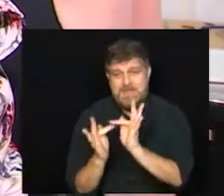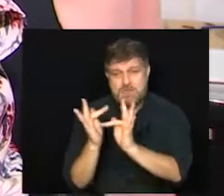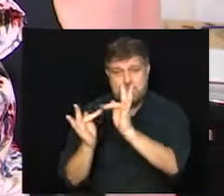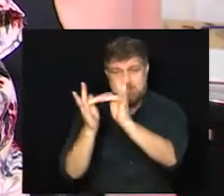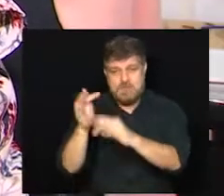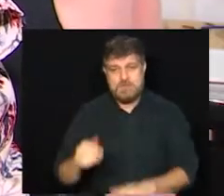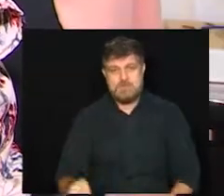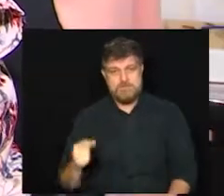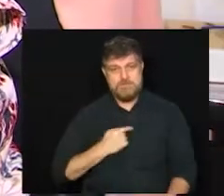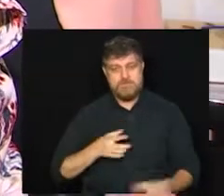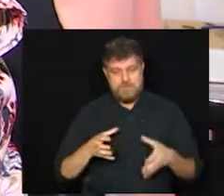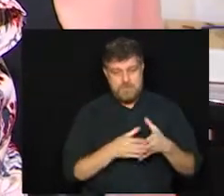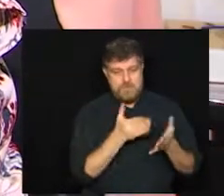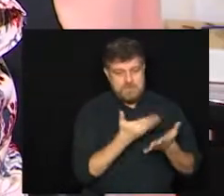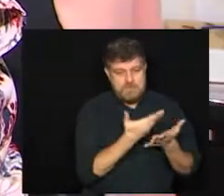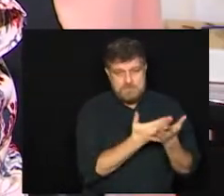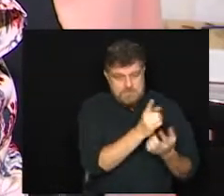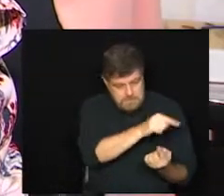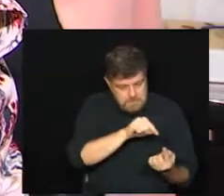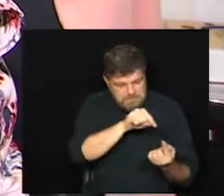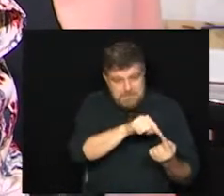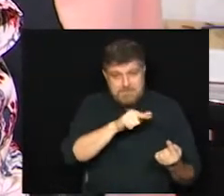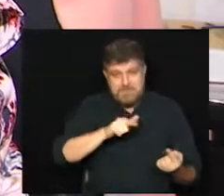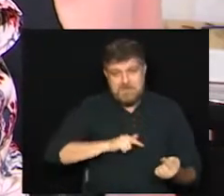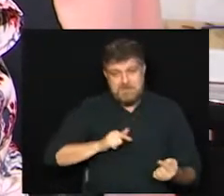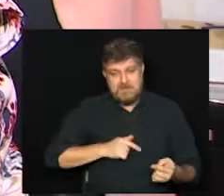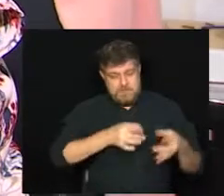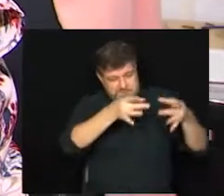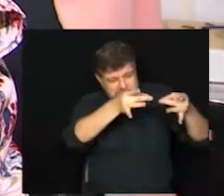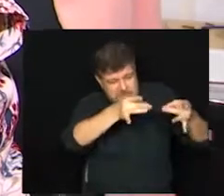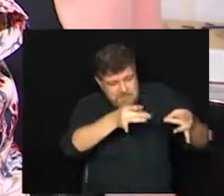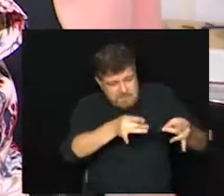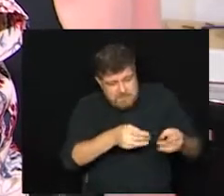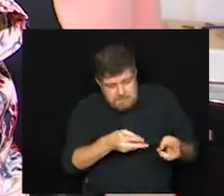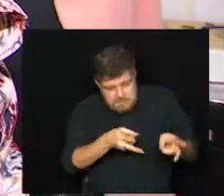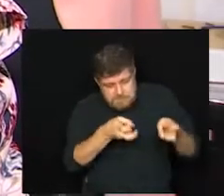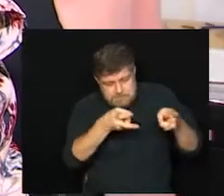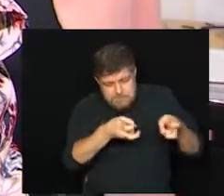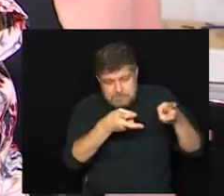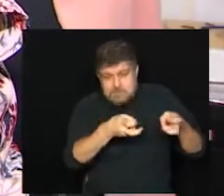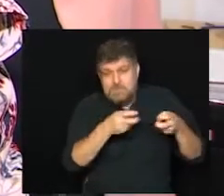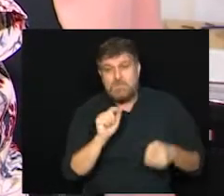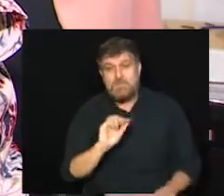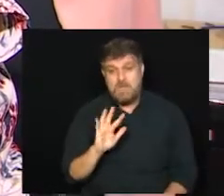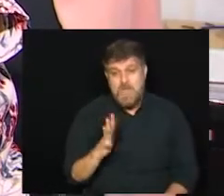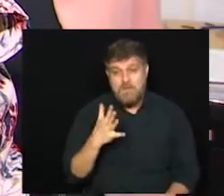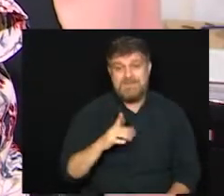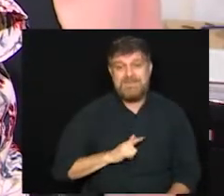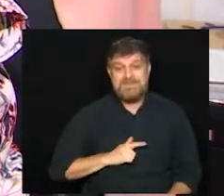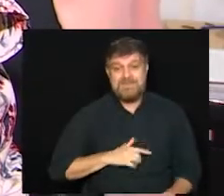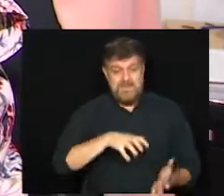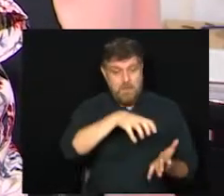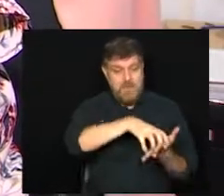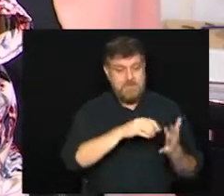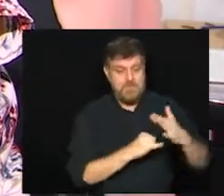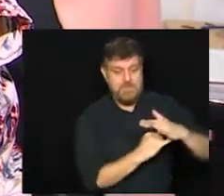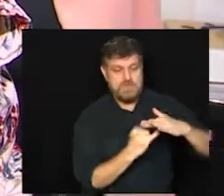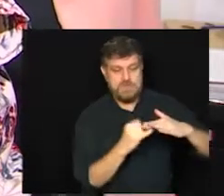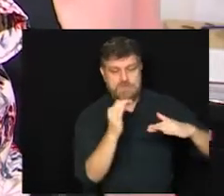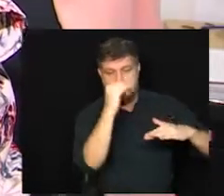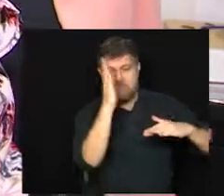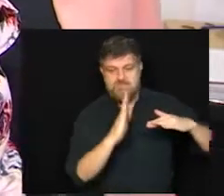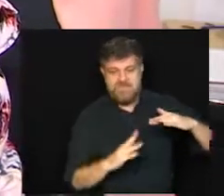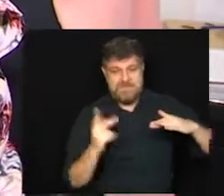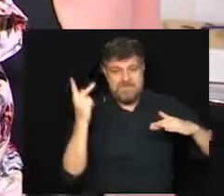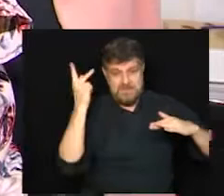estudo, ela visa isso, ela visa fazer um estudo muito completo mesmo dos impactos que seria o Instituto Federal aqui para a nossa cidade, a